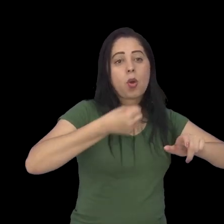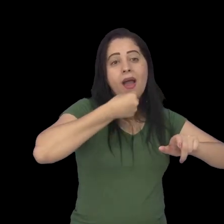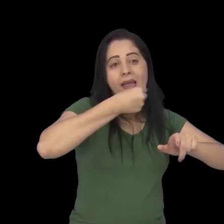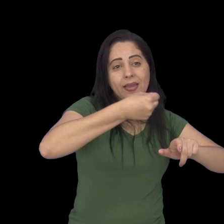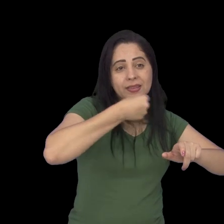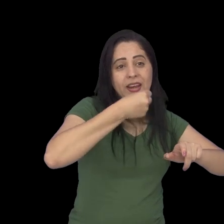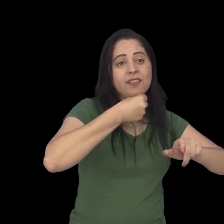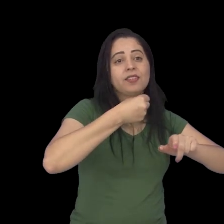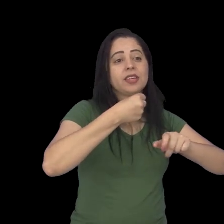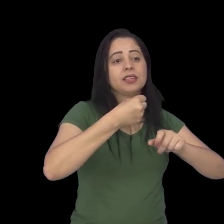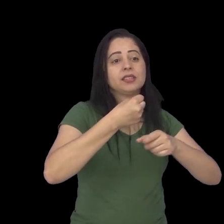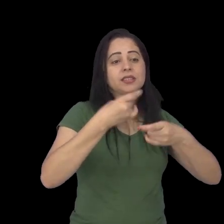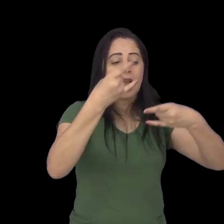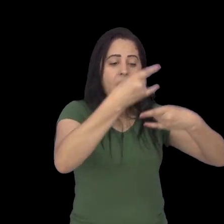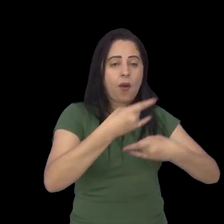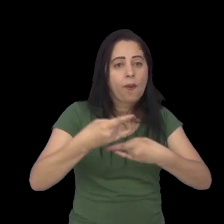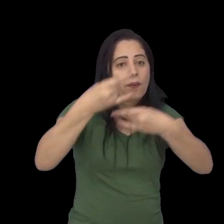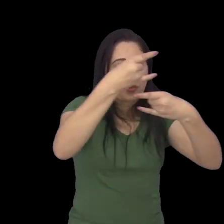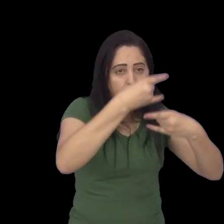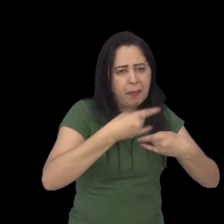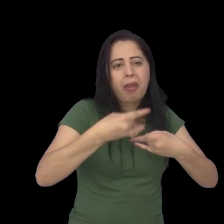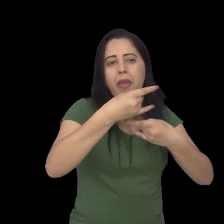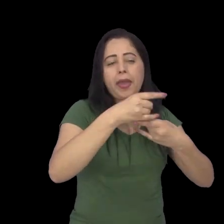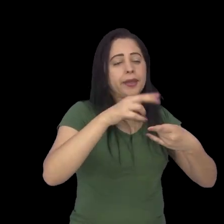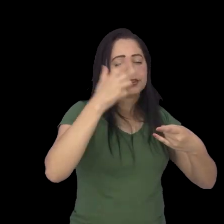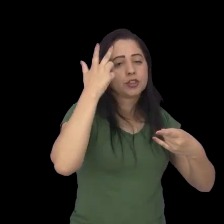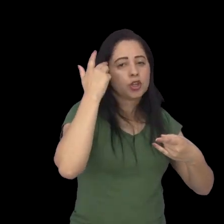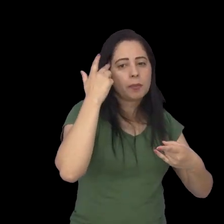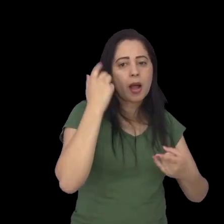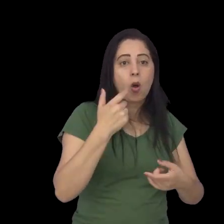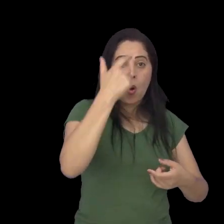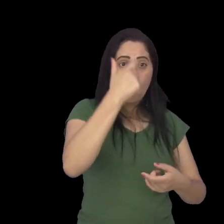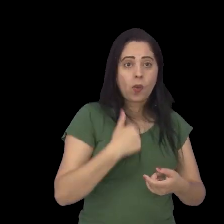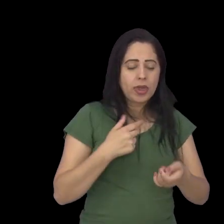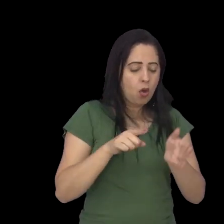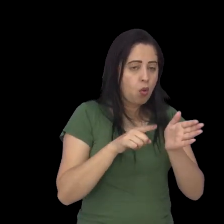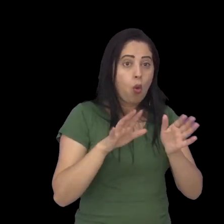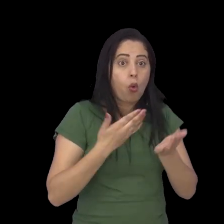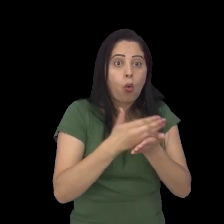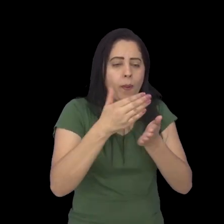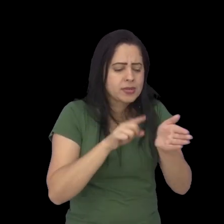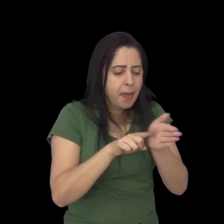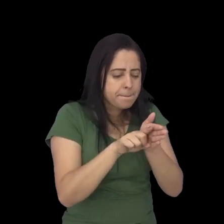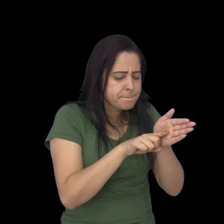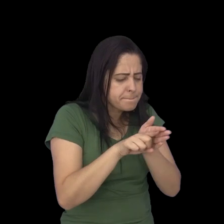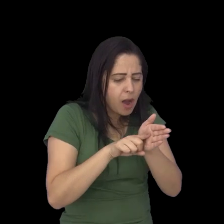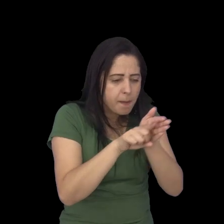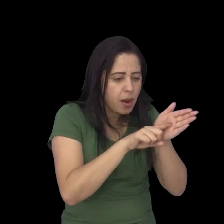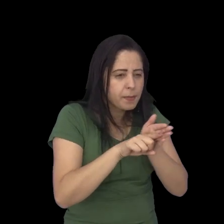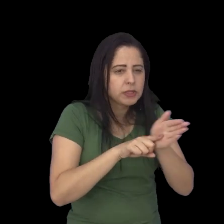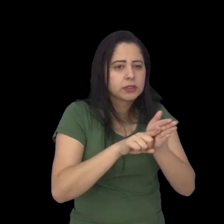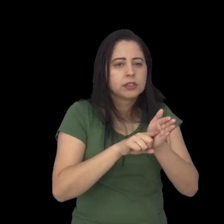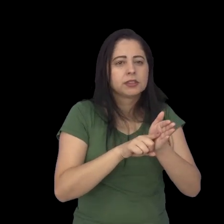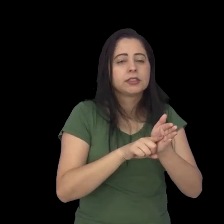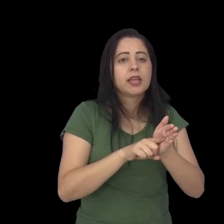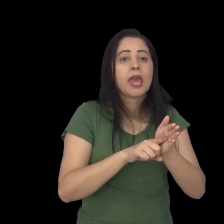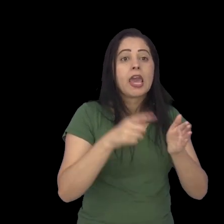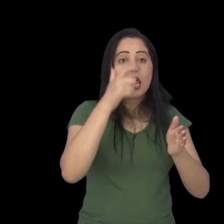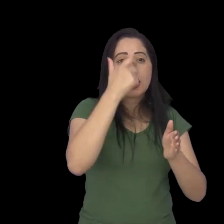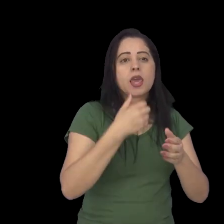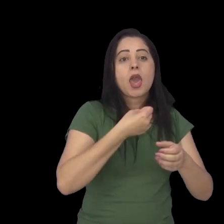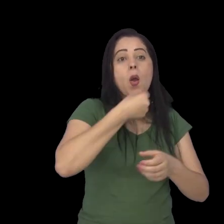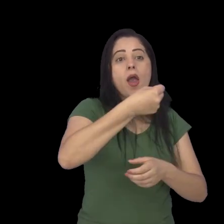pela internet. Então eu pesquisei muito, eu fiz entrevista com todo mundo, todas as pessoas são listadas no livro. Eu